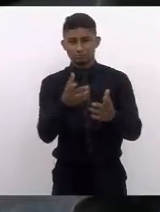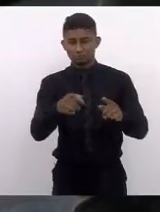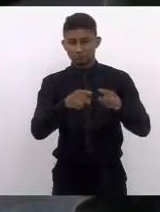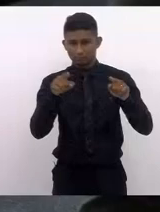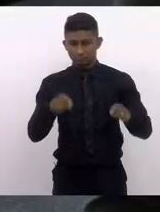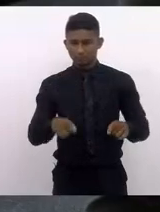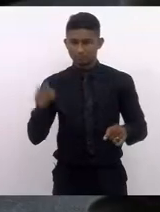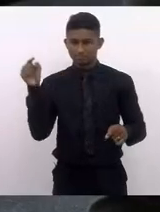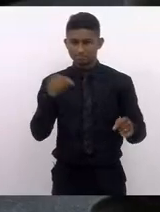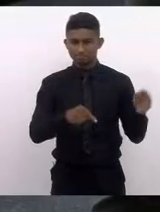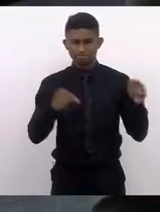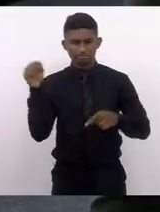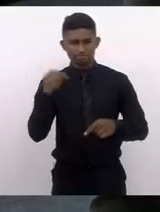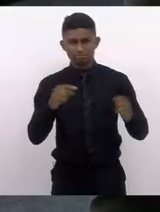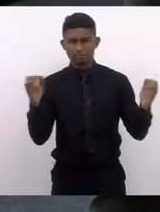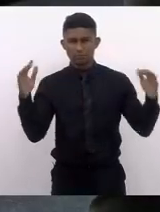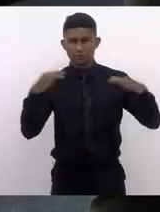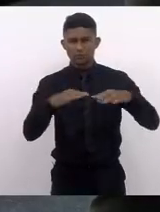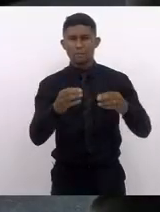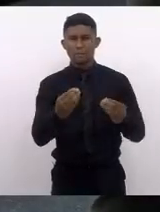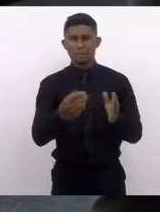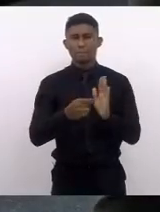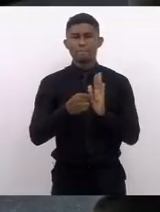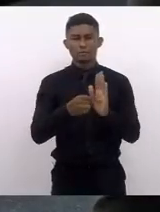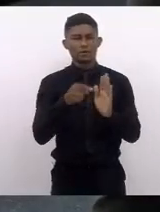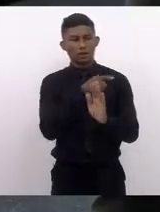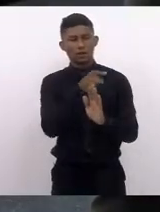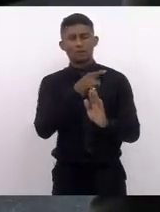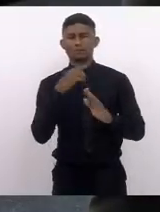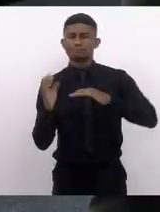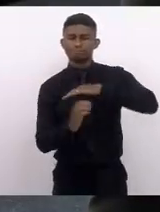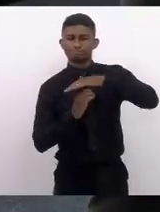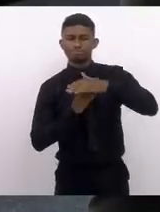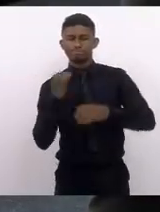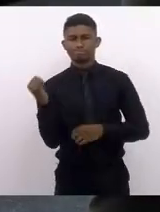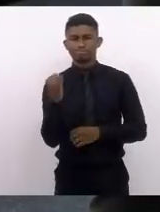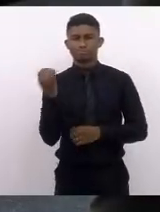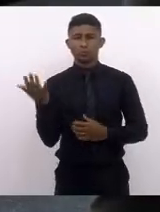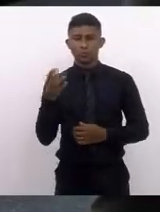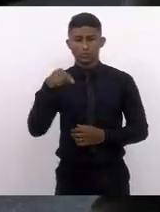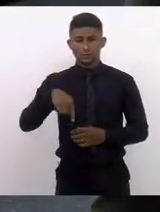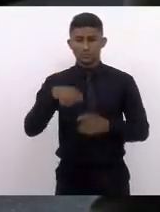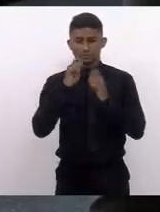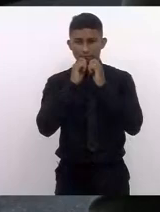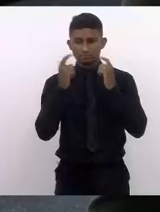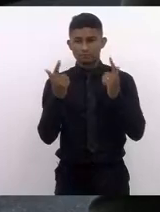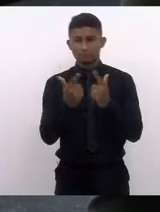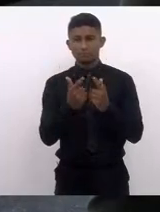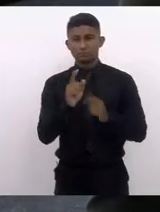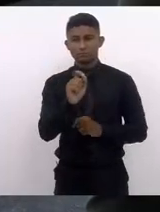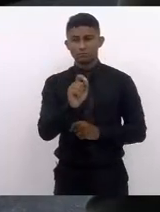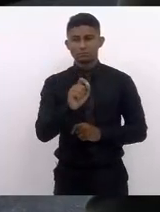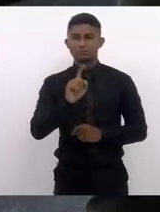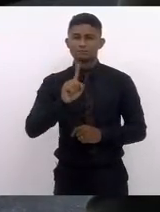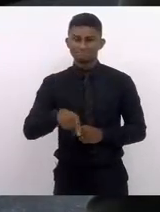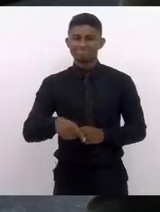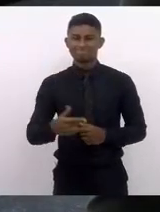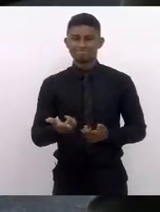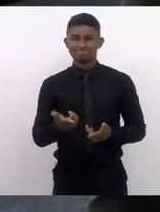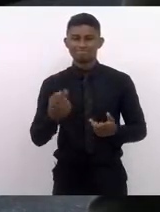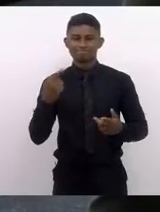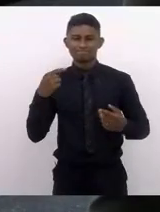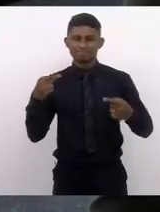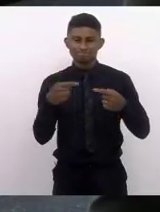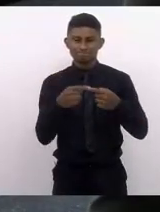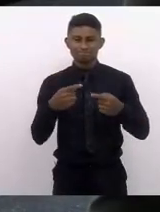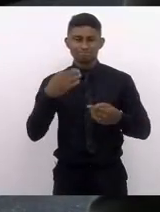nos lembrar a importância dessa empresa o que a gente está fazendo hoje aqui é um dever de justiça